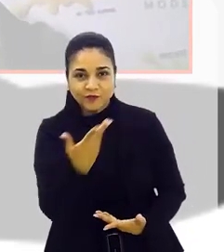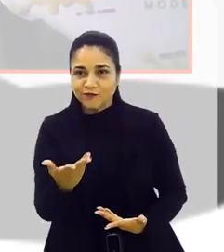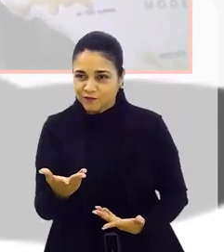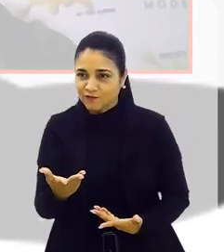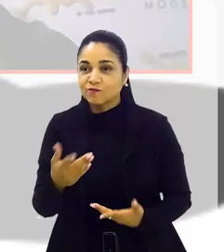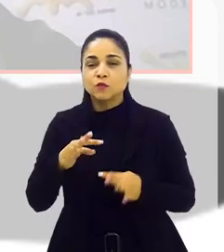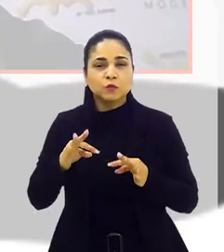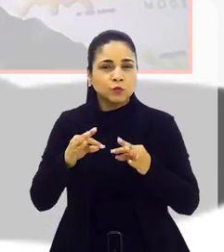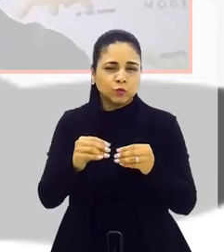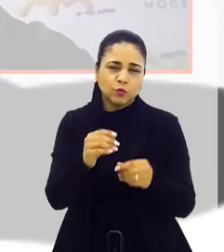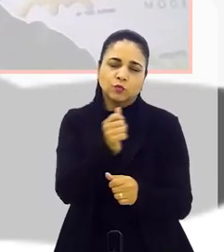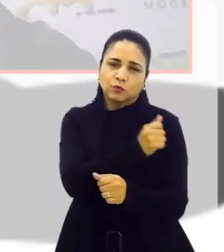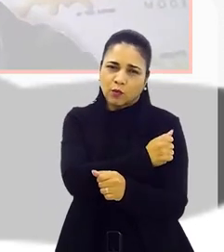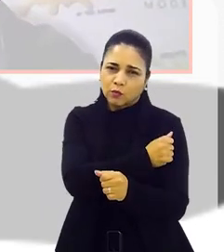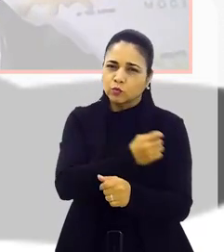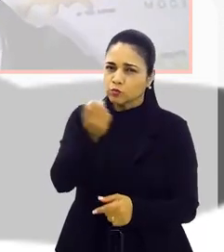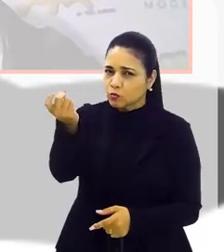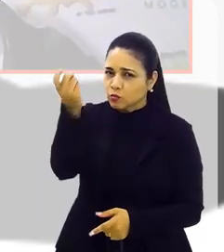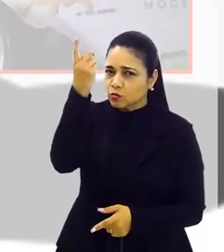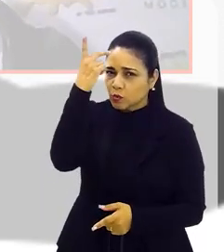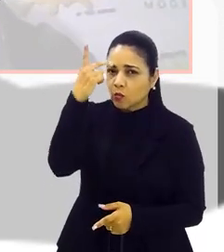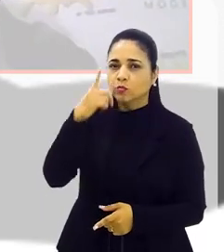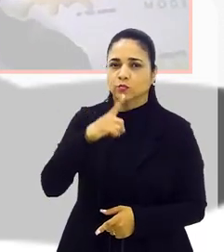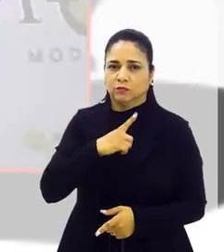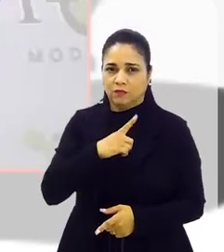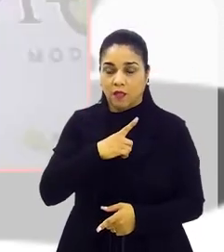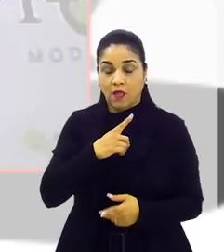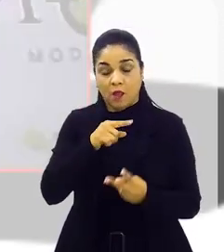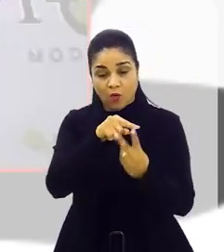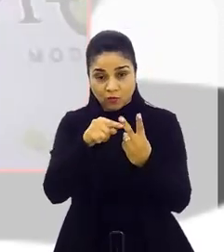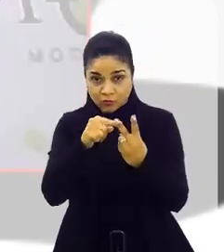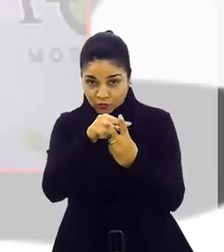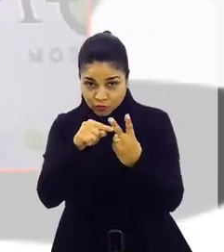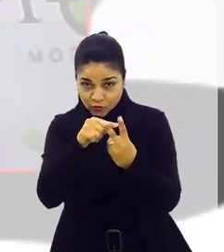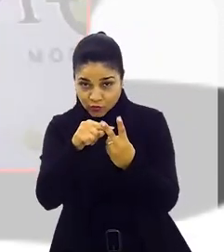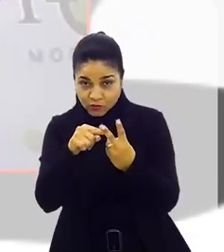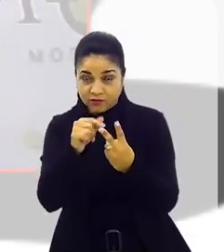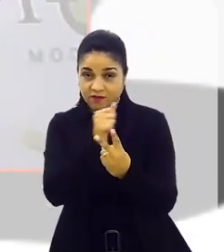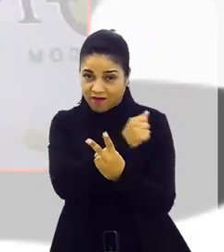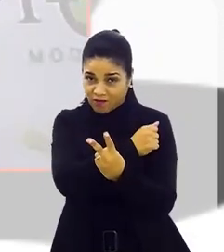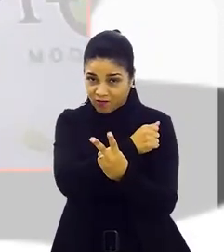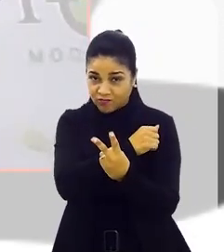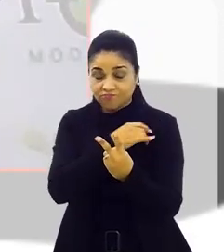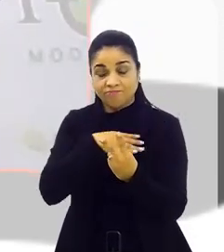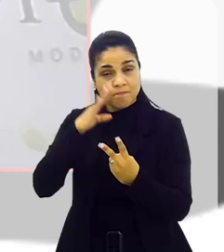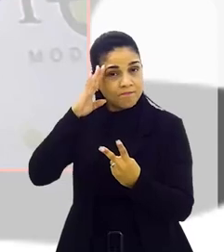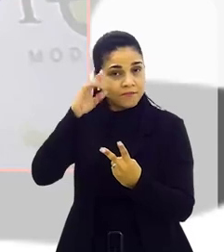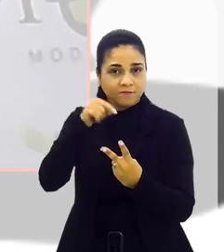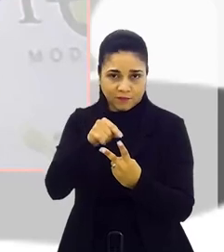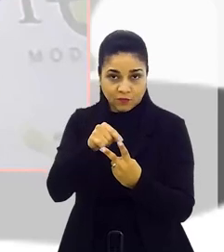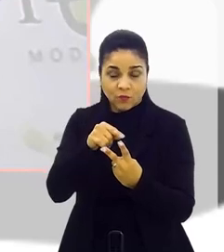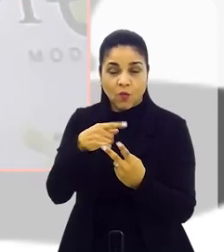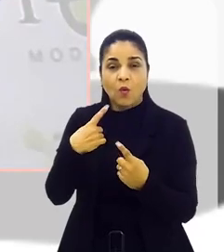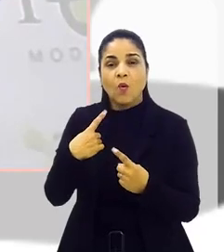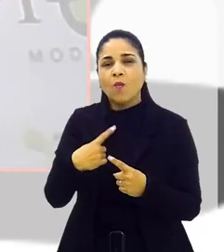chata. Então, assim, todo mundo tem muito talento. Eu destaquei os dois porque eles